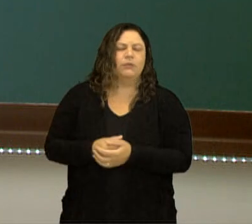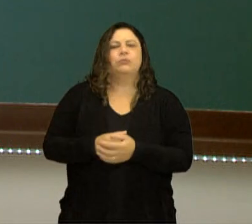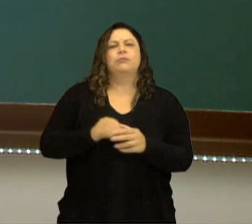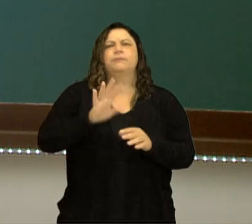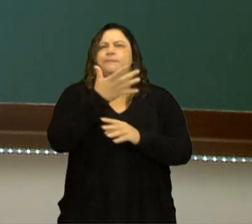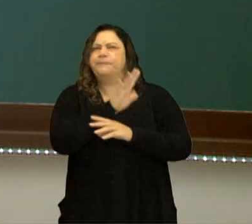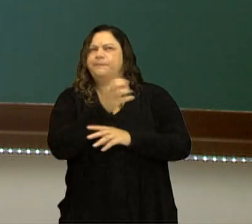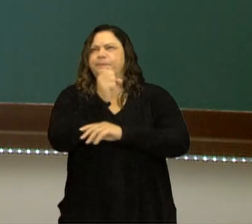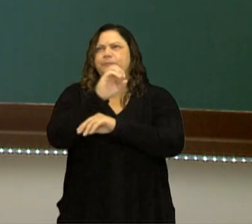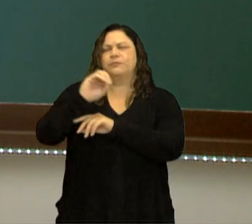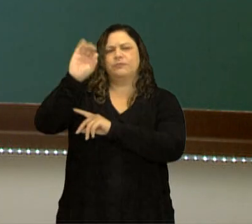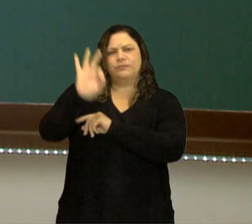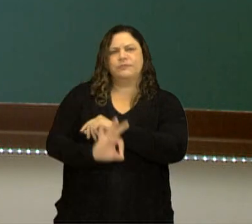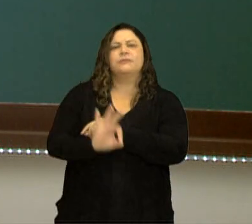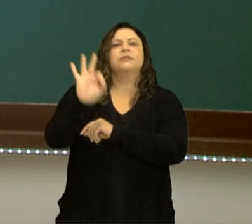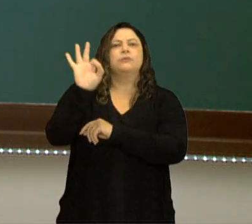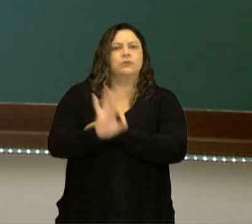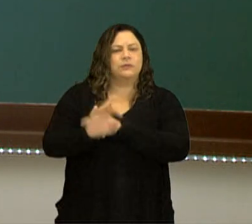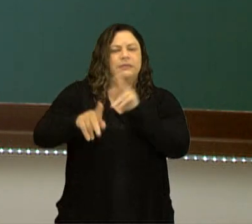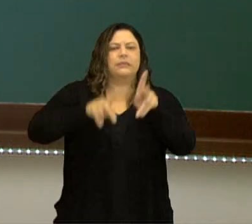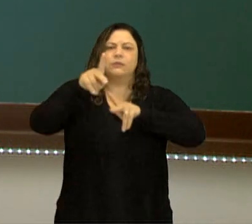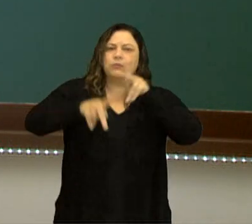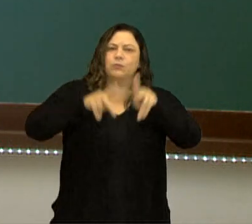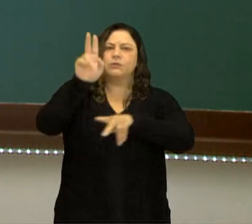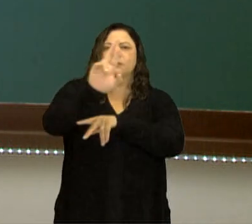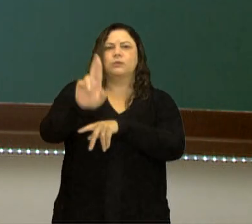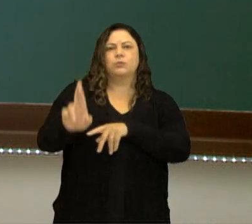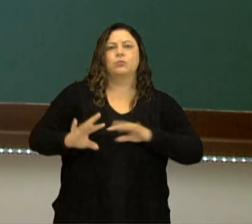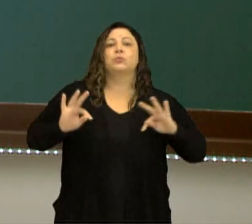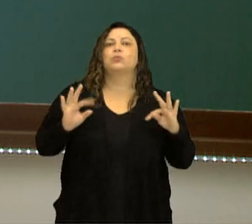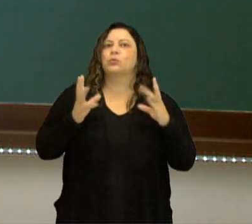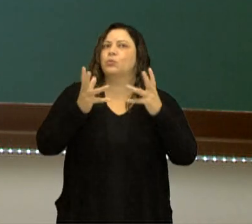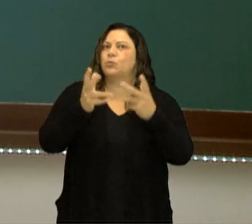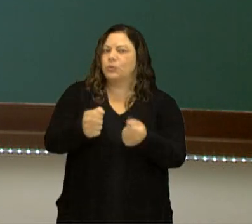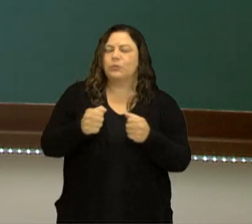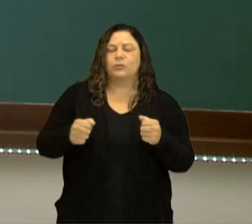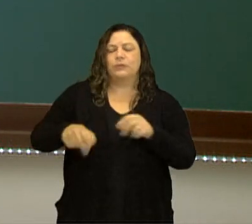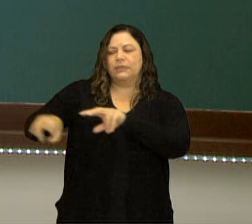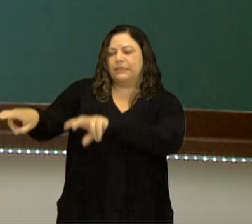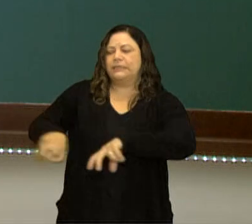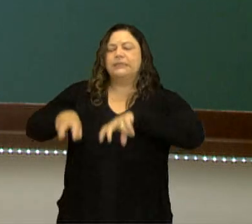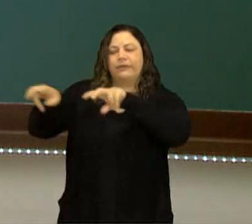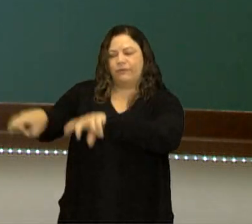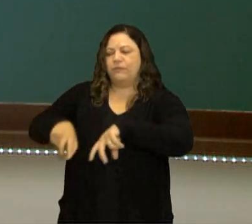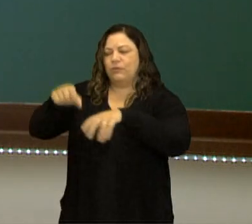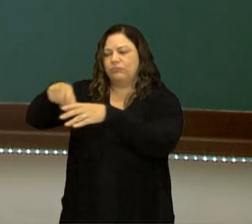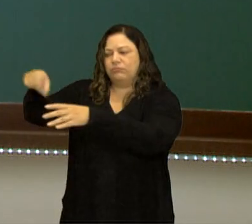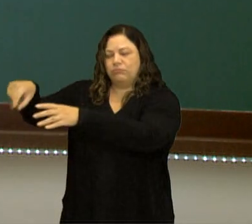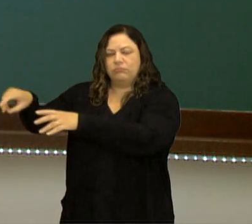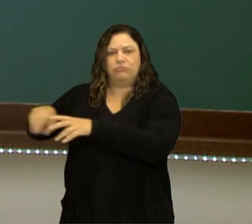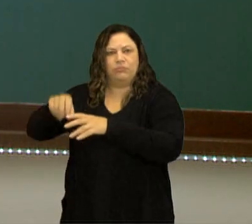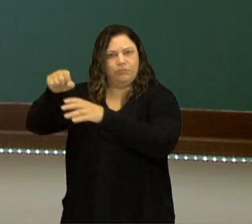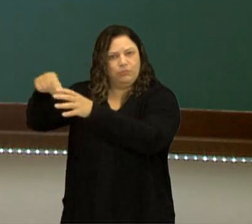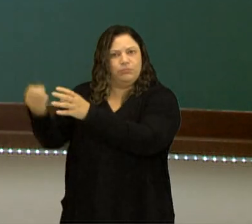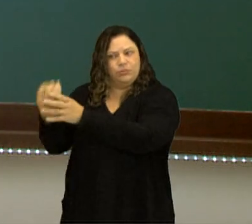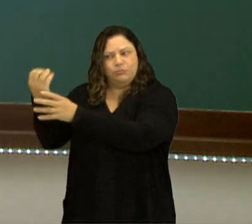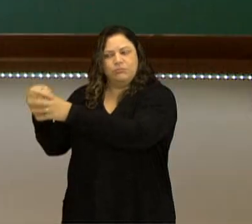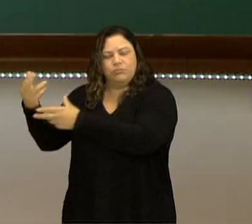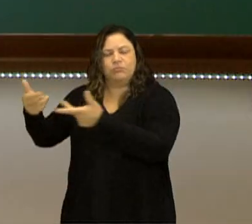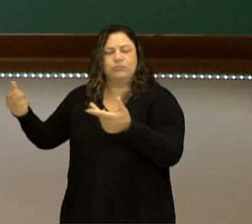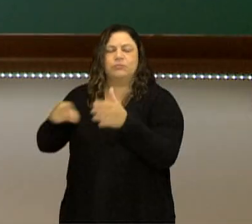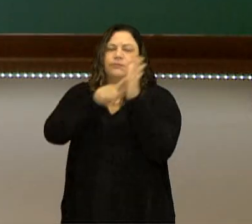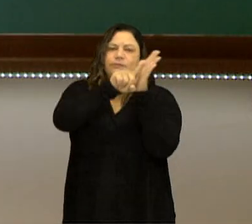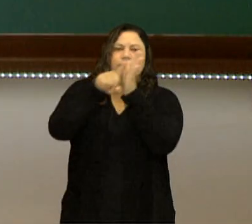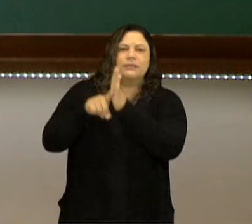de 80% da população russa toda estava localizada no campo. Existem vários estudos que